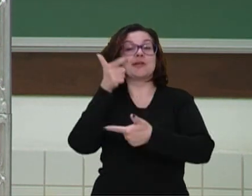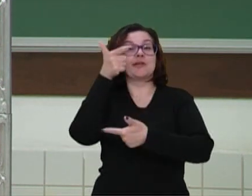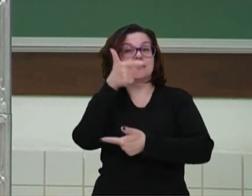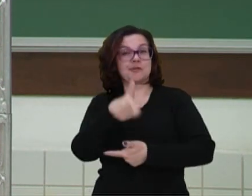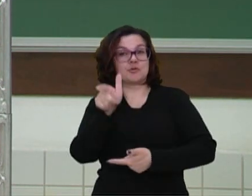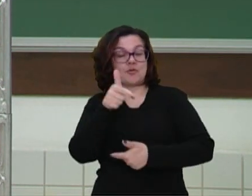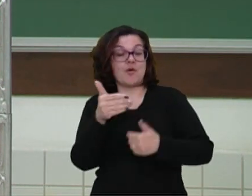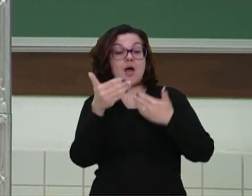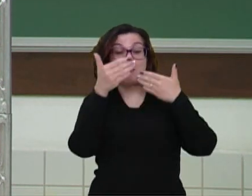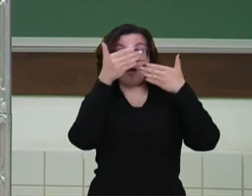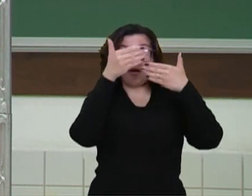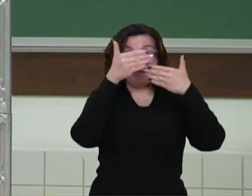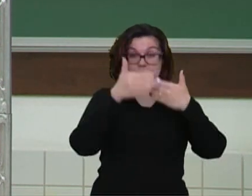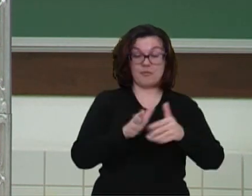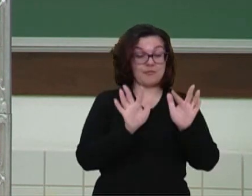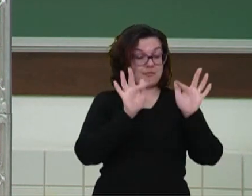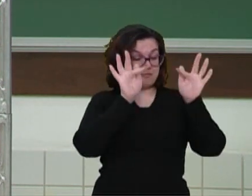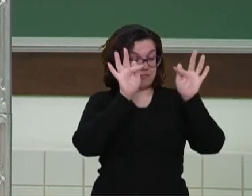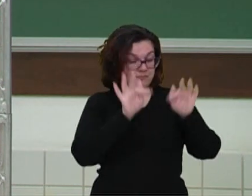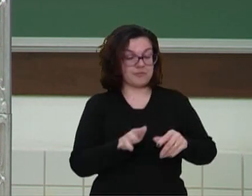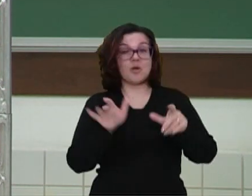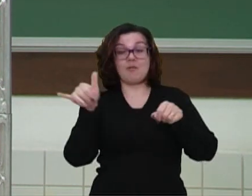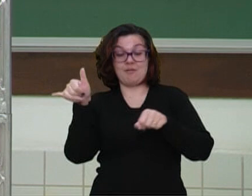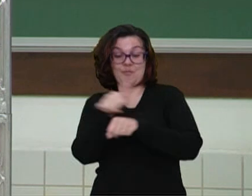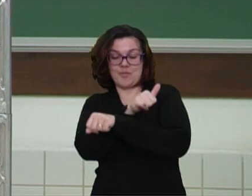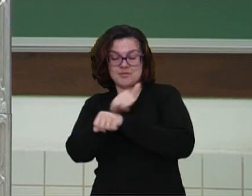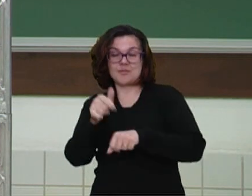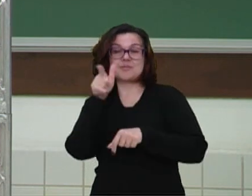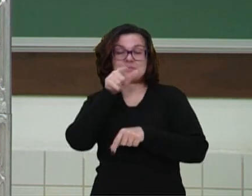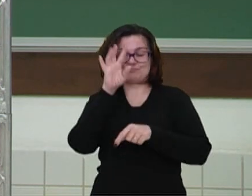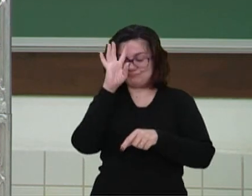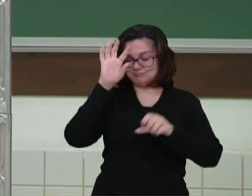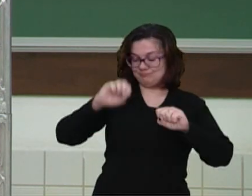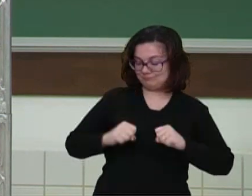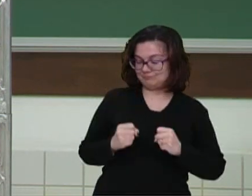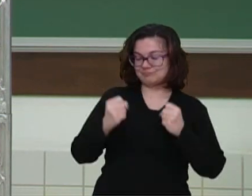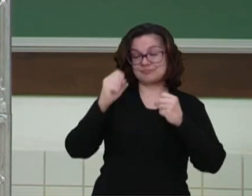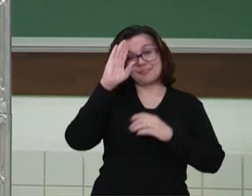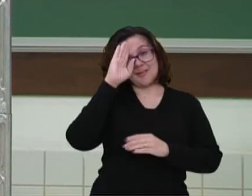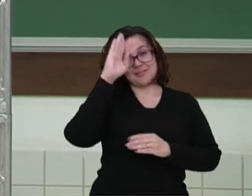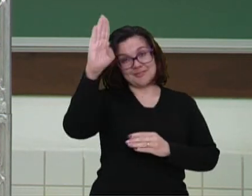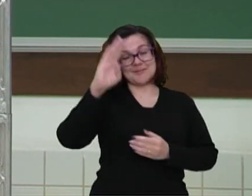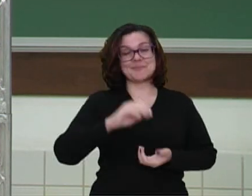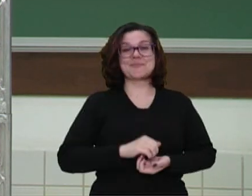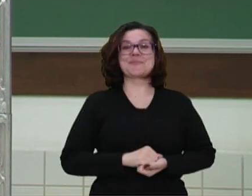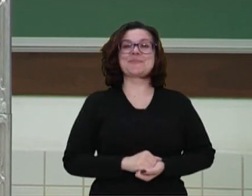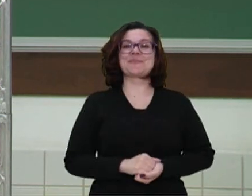é a finalidade, a prova é um meio para você realizar os seus sonhos. Até a próxima.